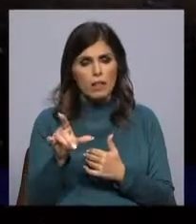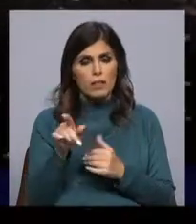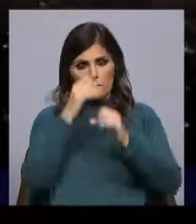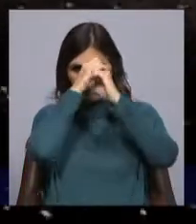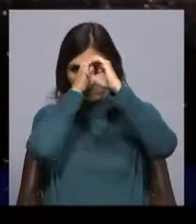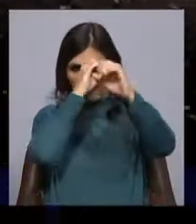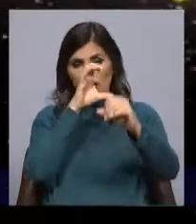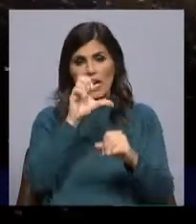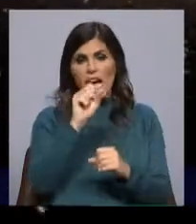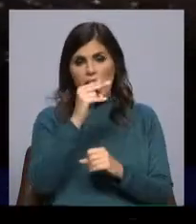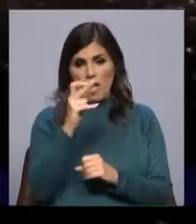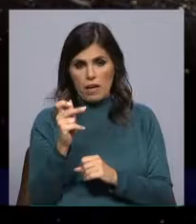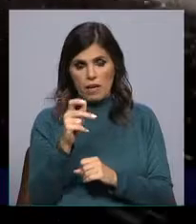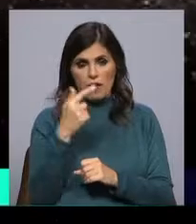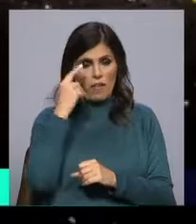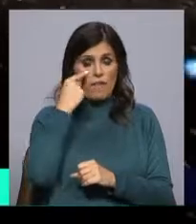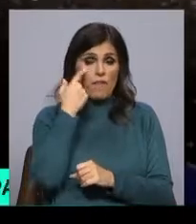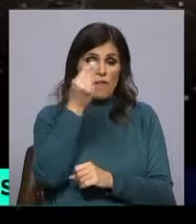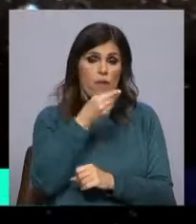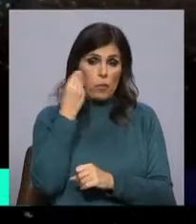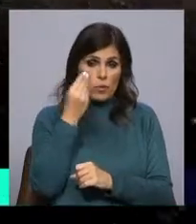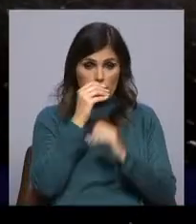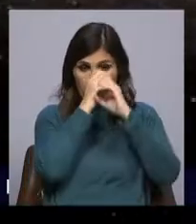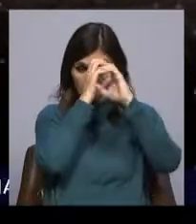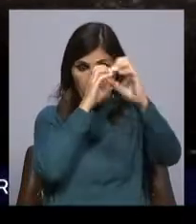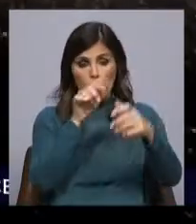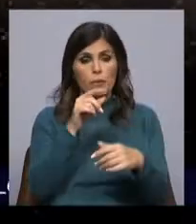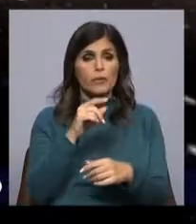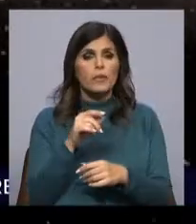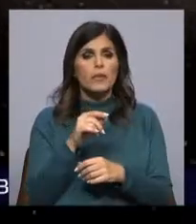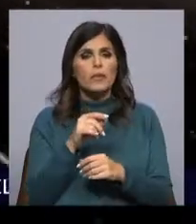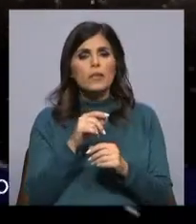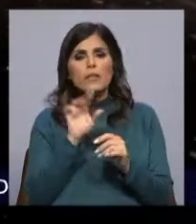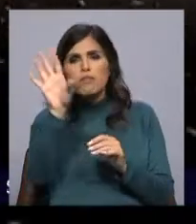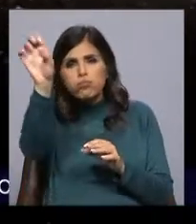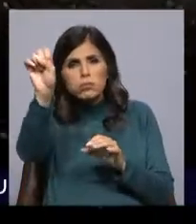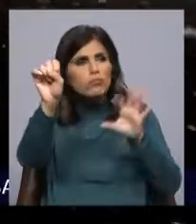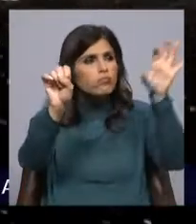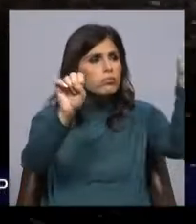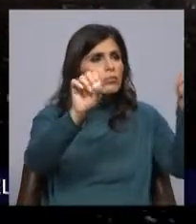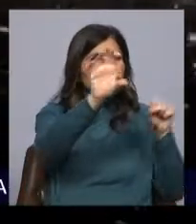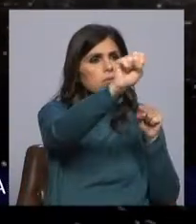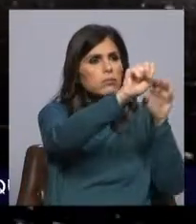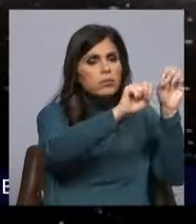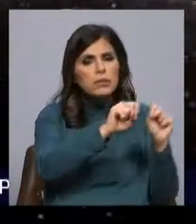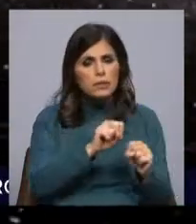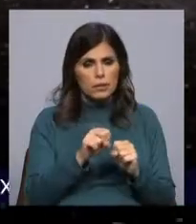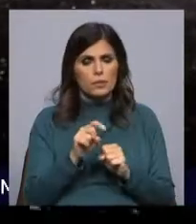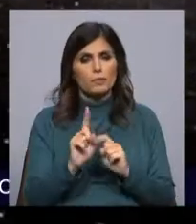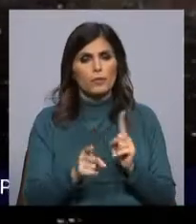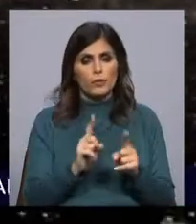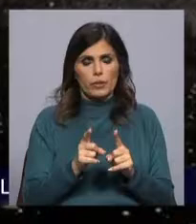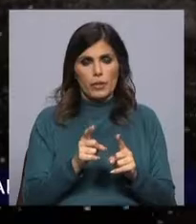espacial Gaia, o fabuloso telescópio espacial Gaia, que andou a mapear o chamado disco externo